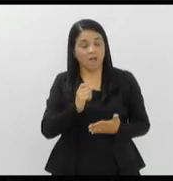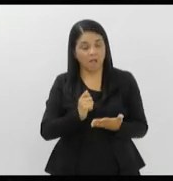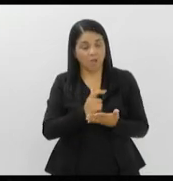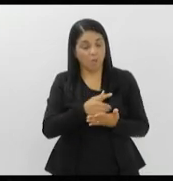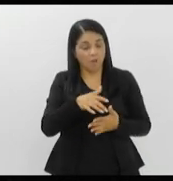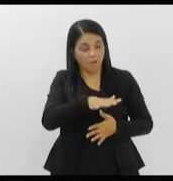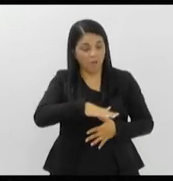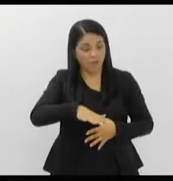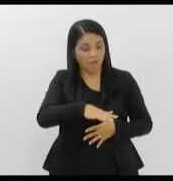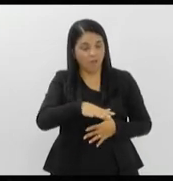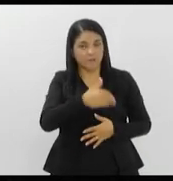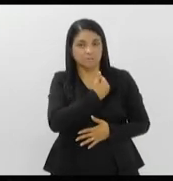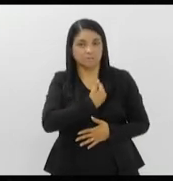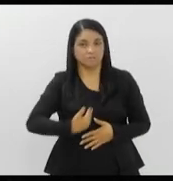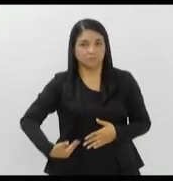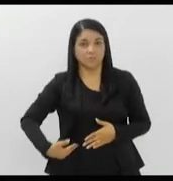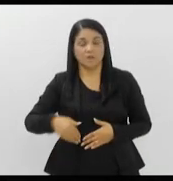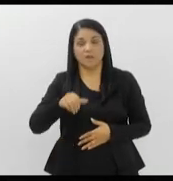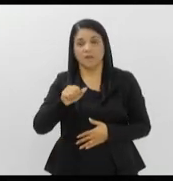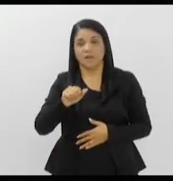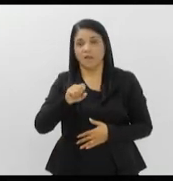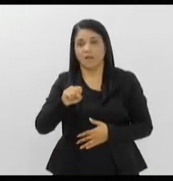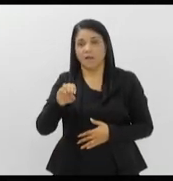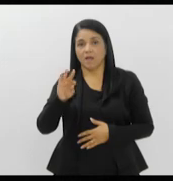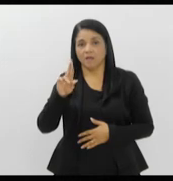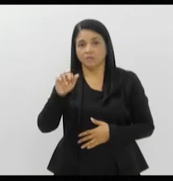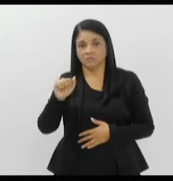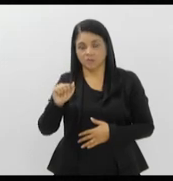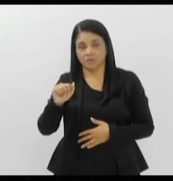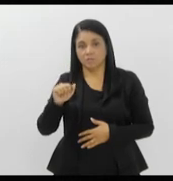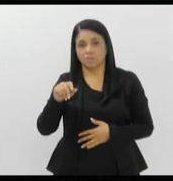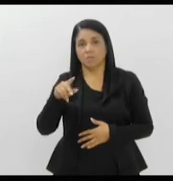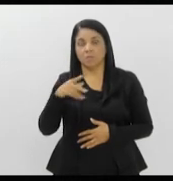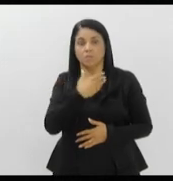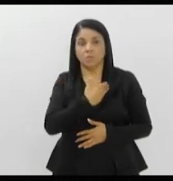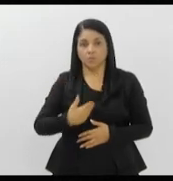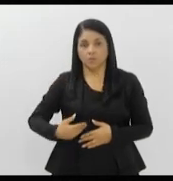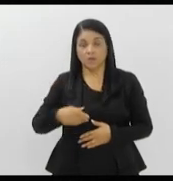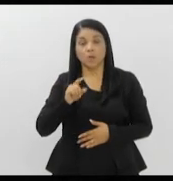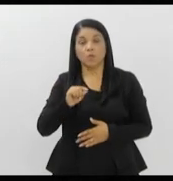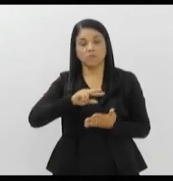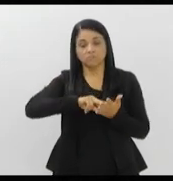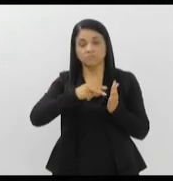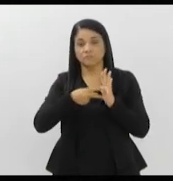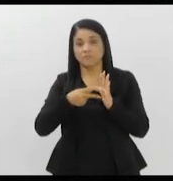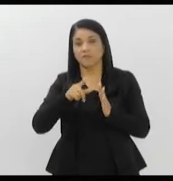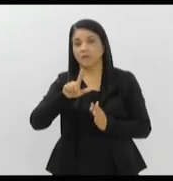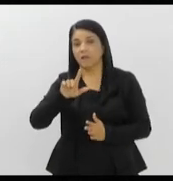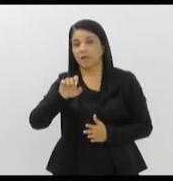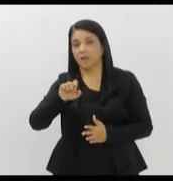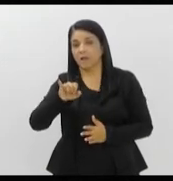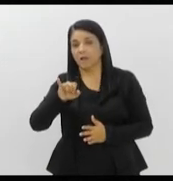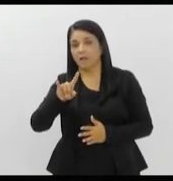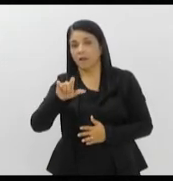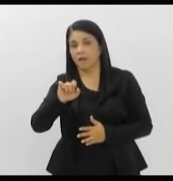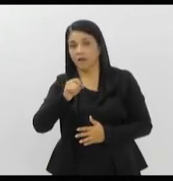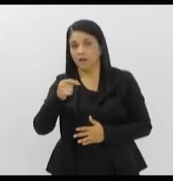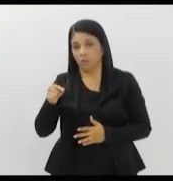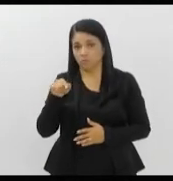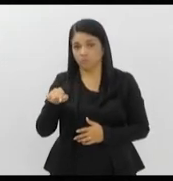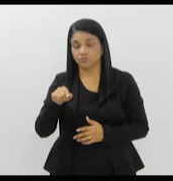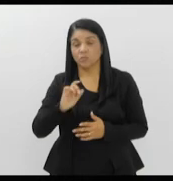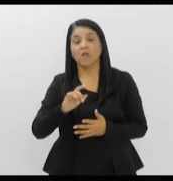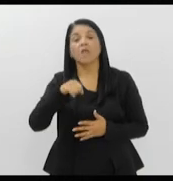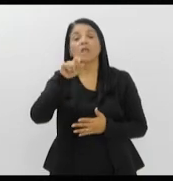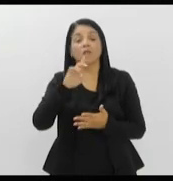ser em asta pública. Asta pública é sinônimo de leilão. E esse leilão, quem vai pagar, se o